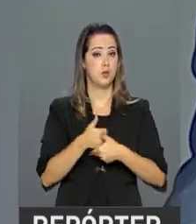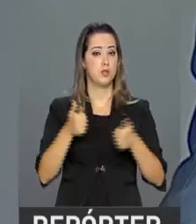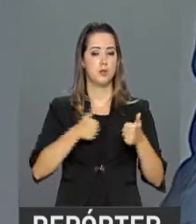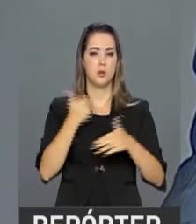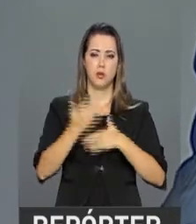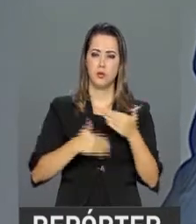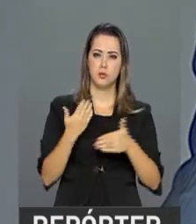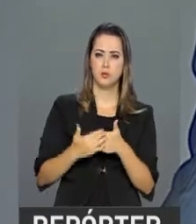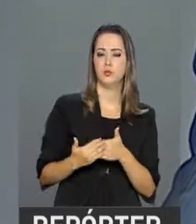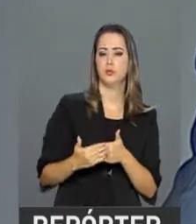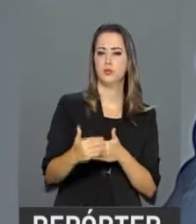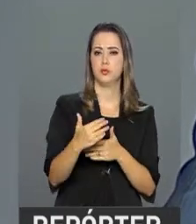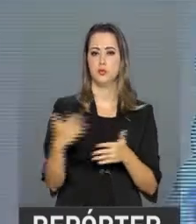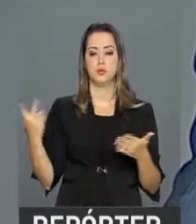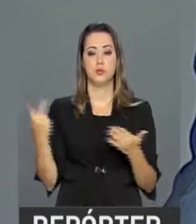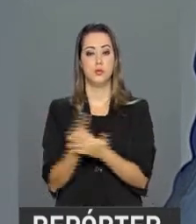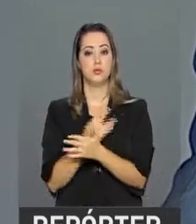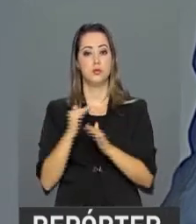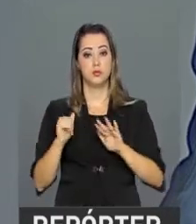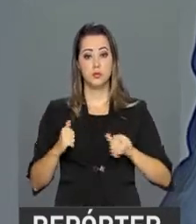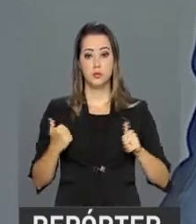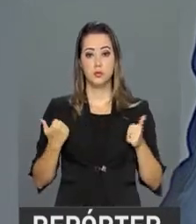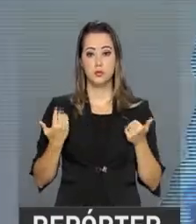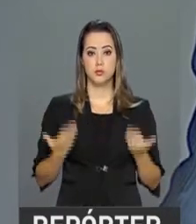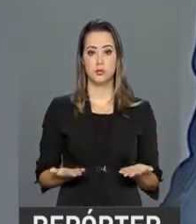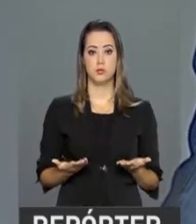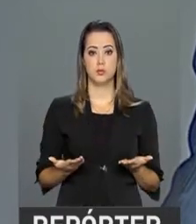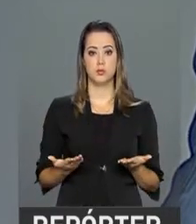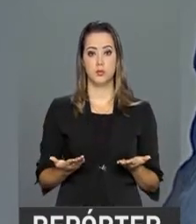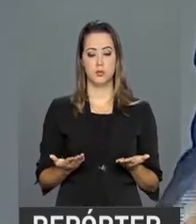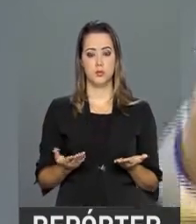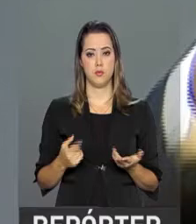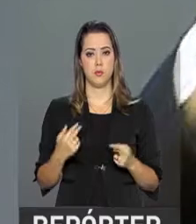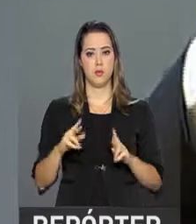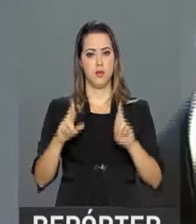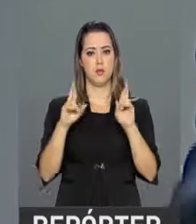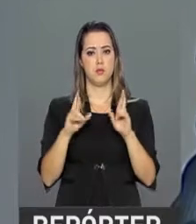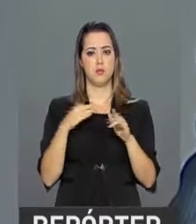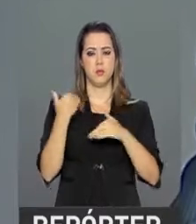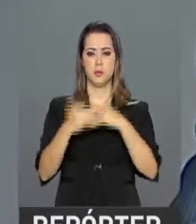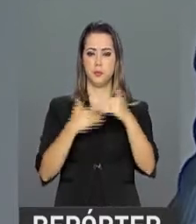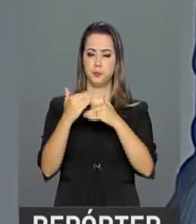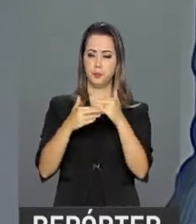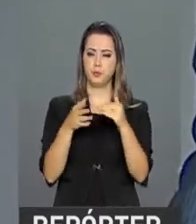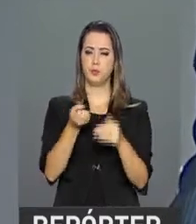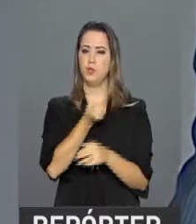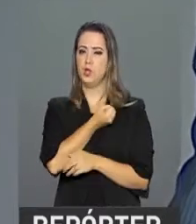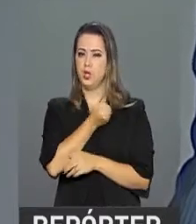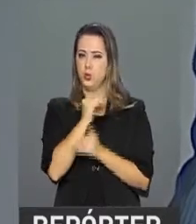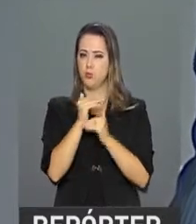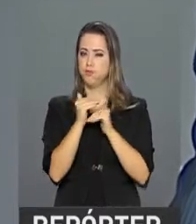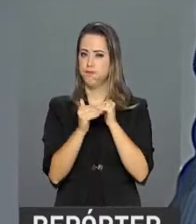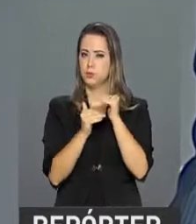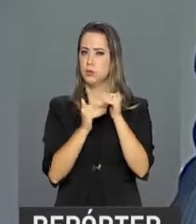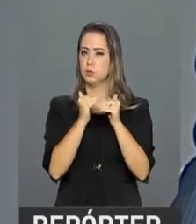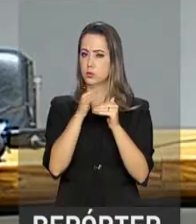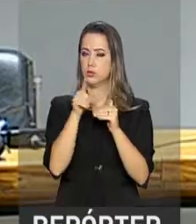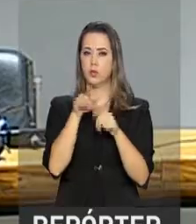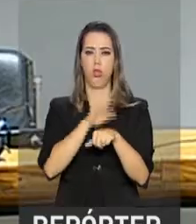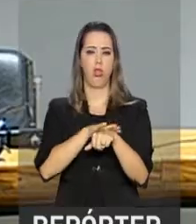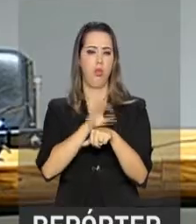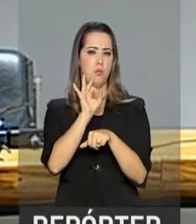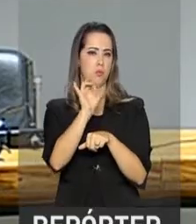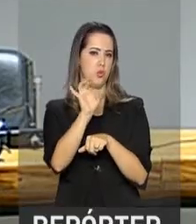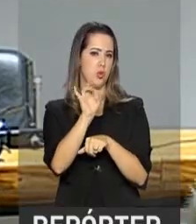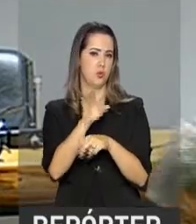continuarão ocorrendo e portanto a perspectiva de aumento de rating é uma questão de tempo